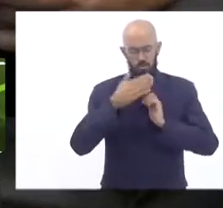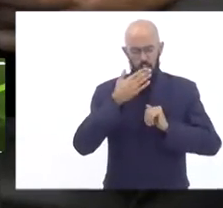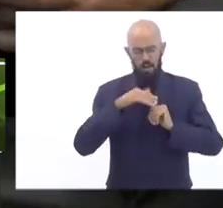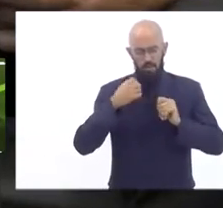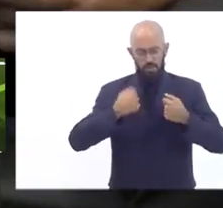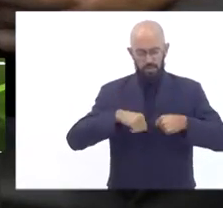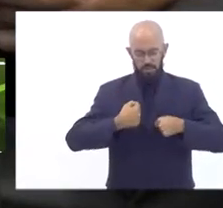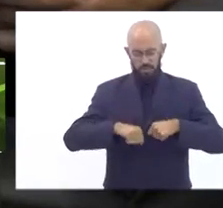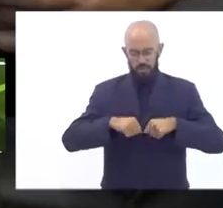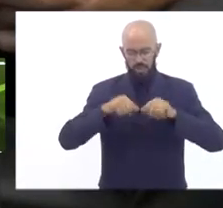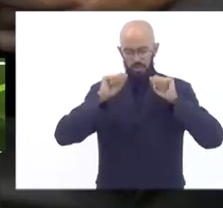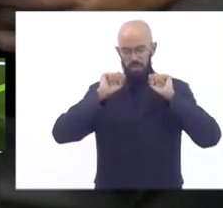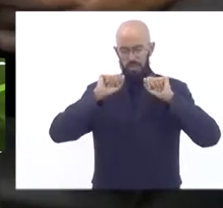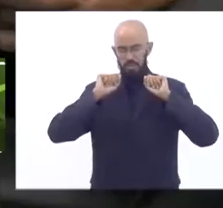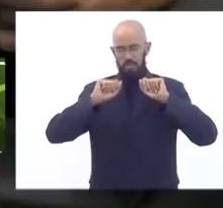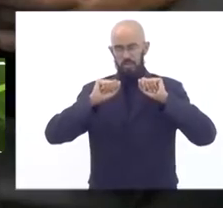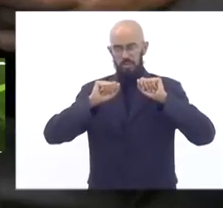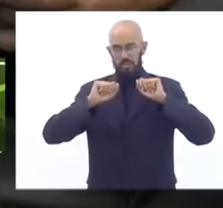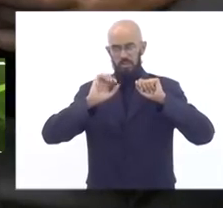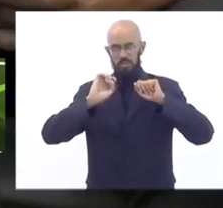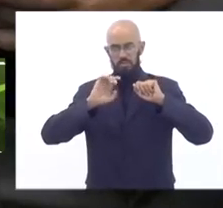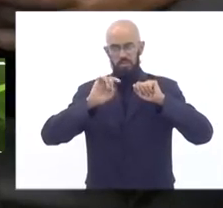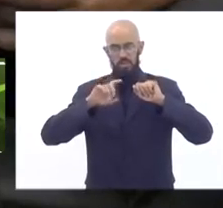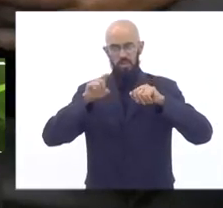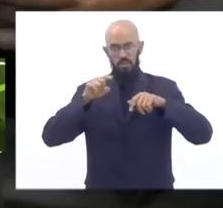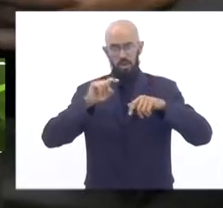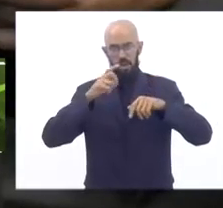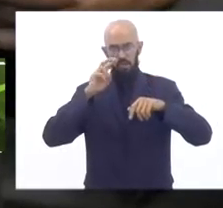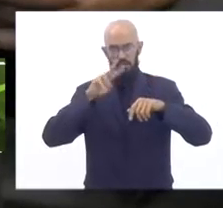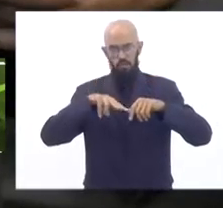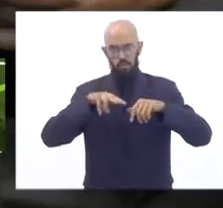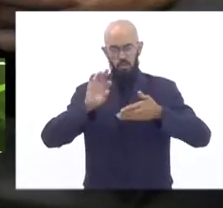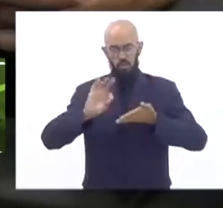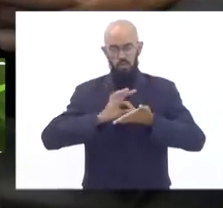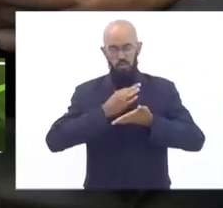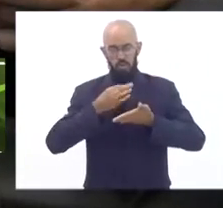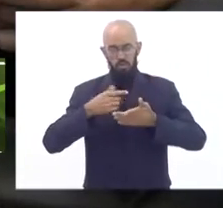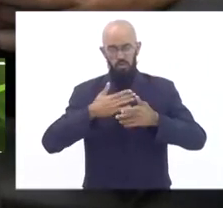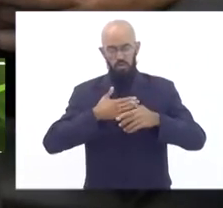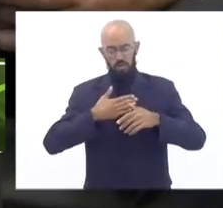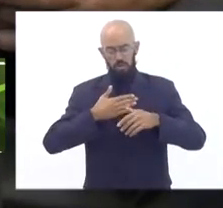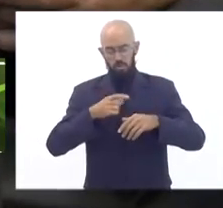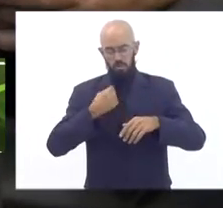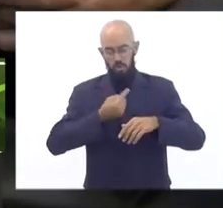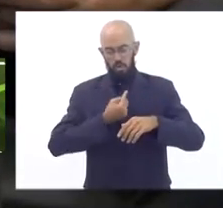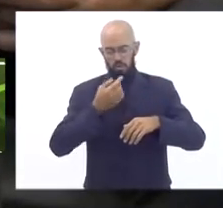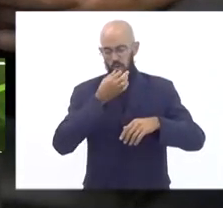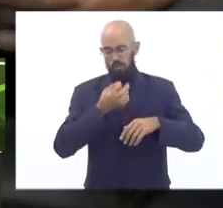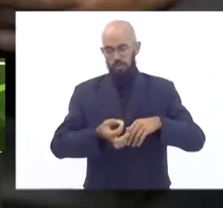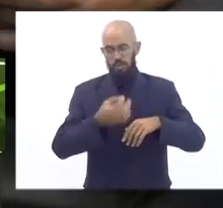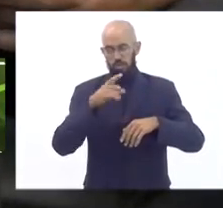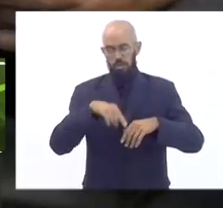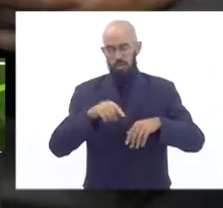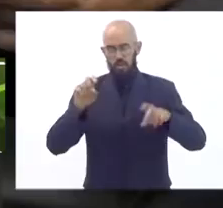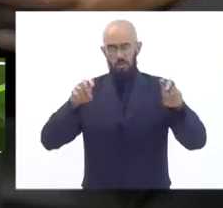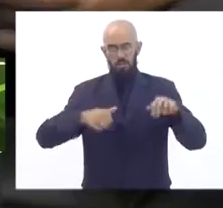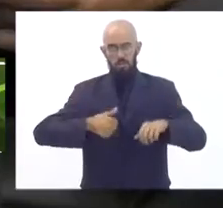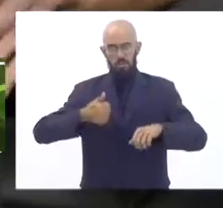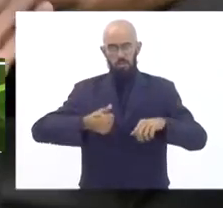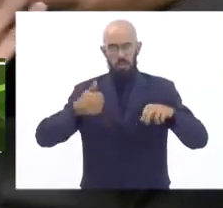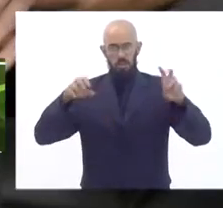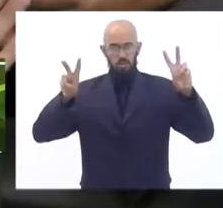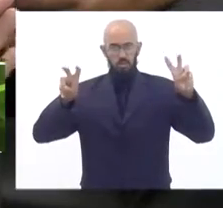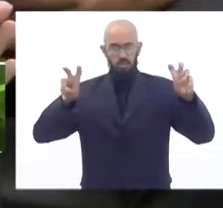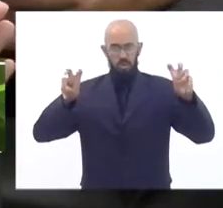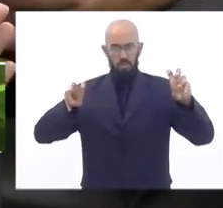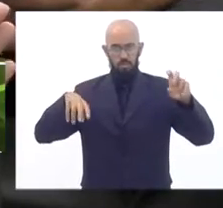de um contrato que, a nosso ver, é o primeiro tema a ser tratado pelo novo secretário e por todos